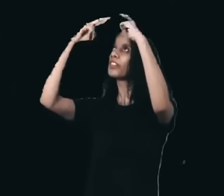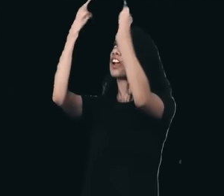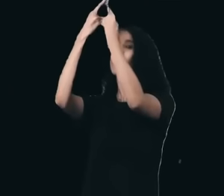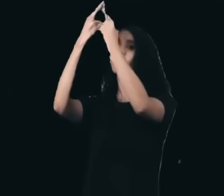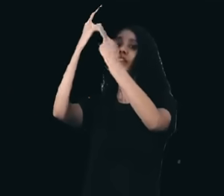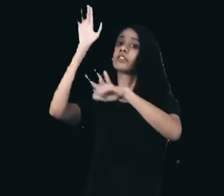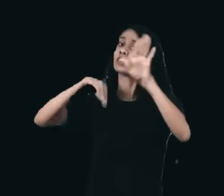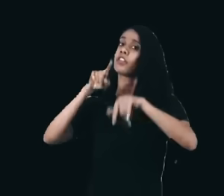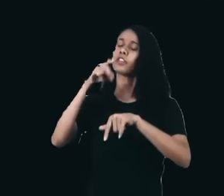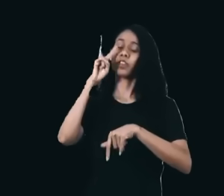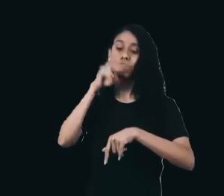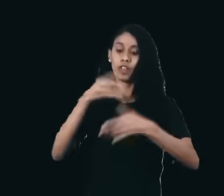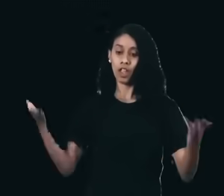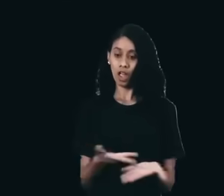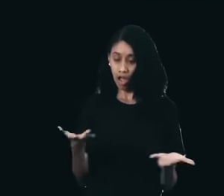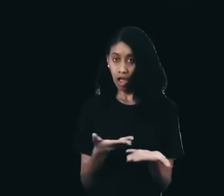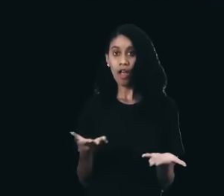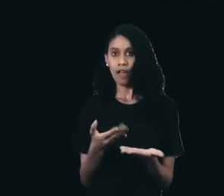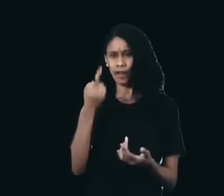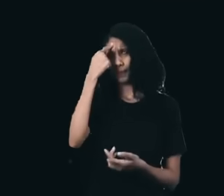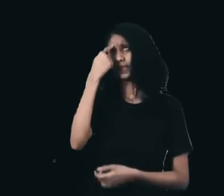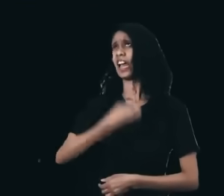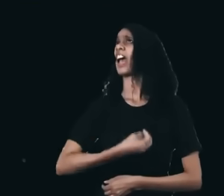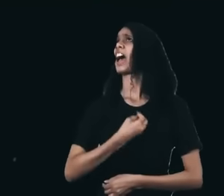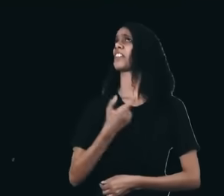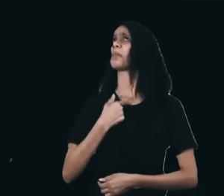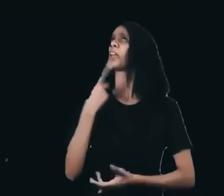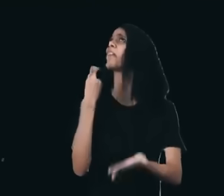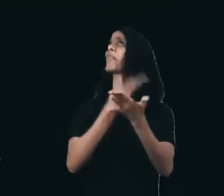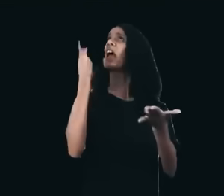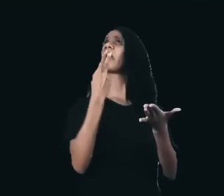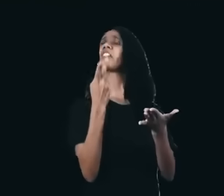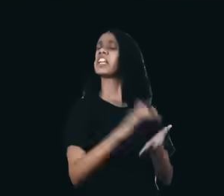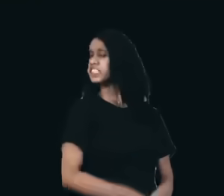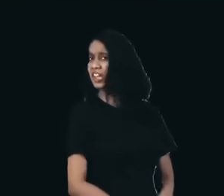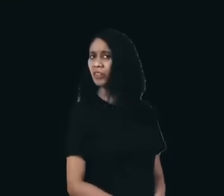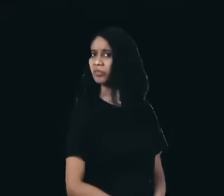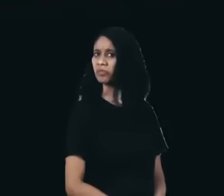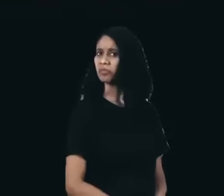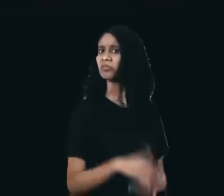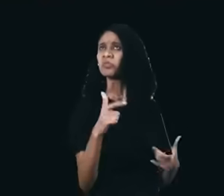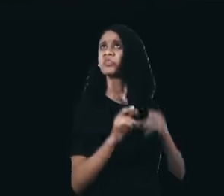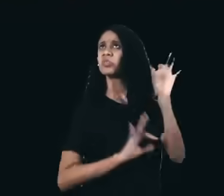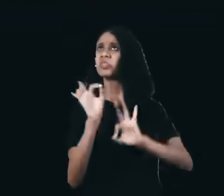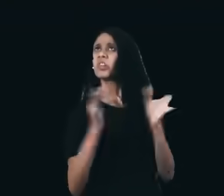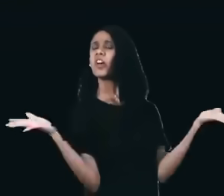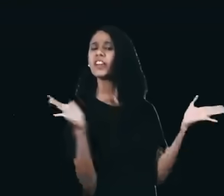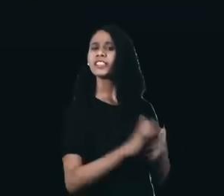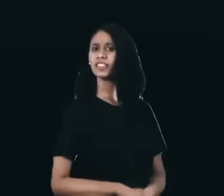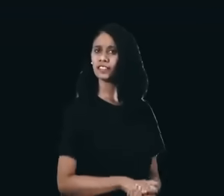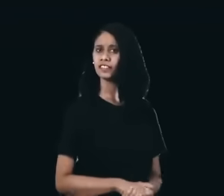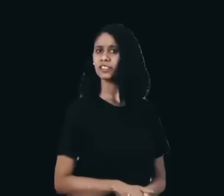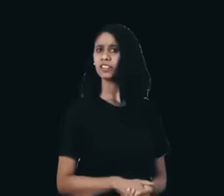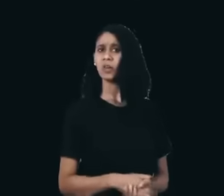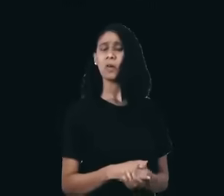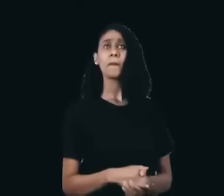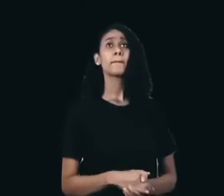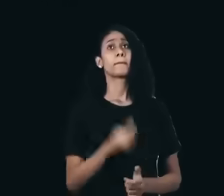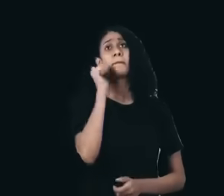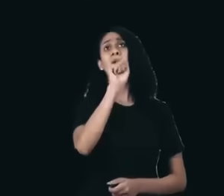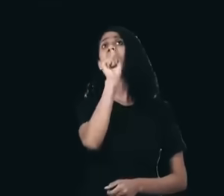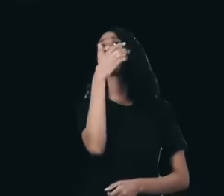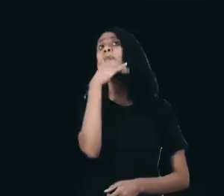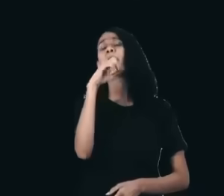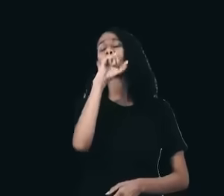ou está nos assistindo e acha que a sua vida é fruto do acaso, que você foi fruto de uma gravidez não